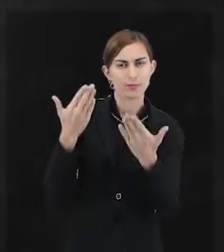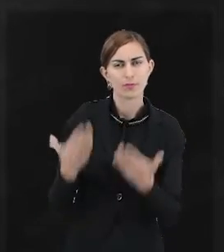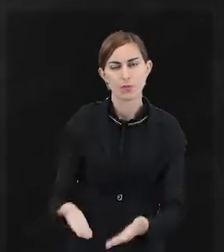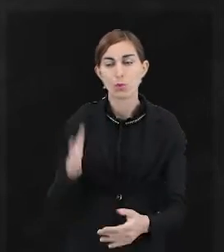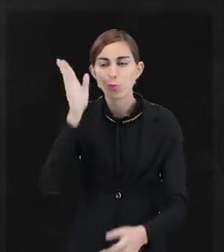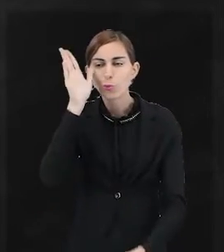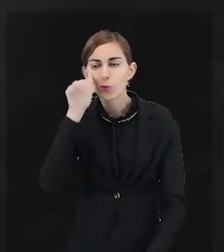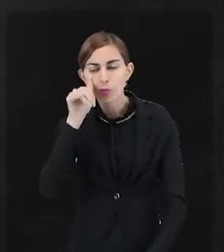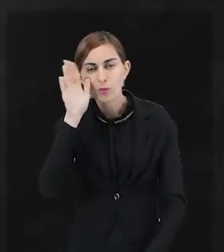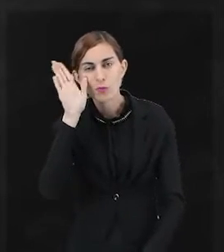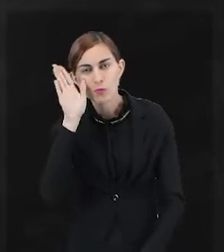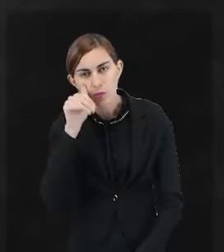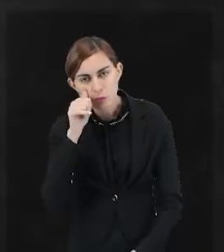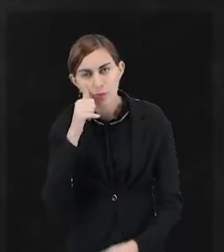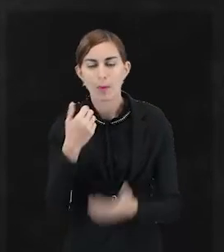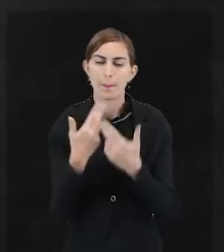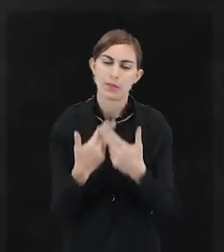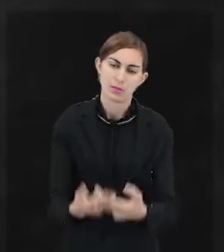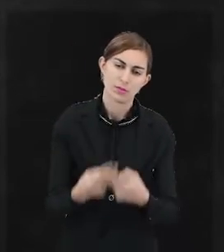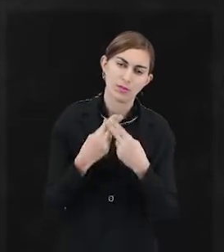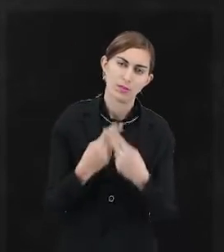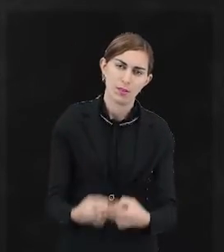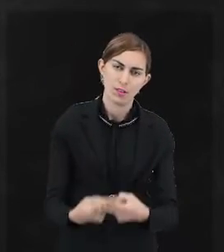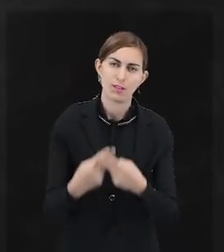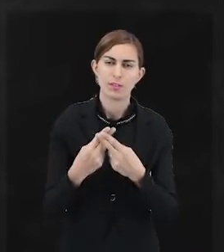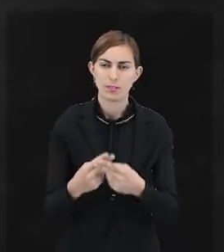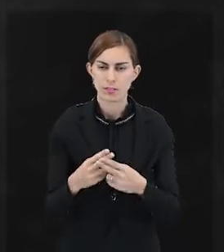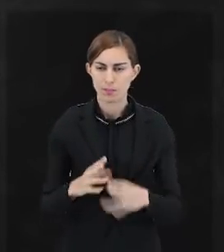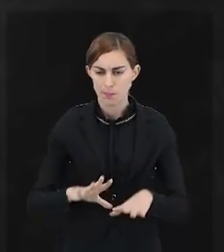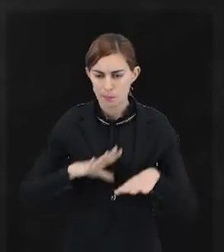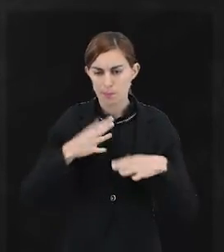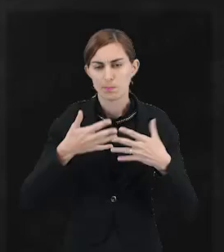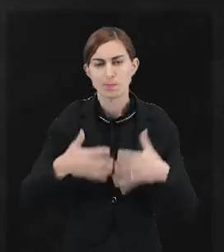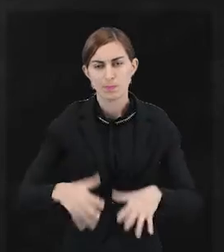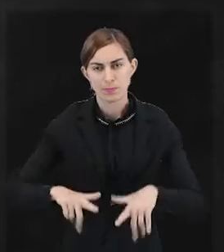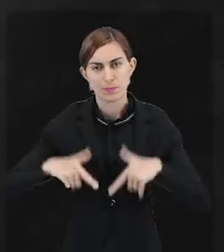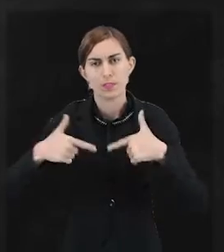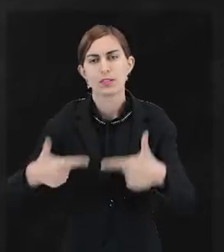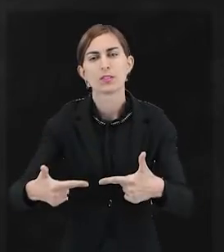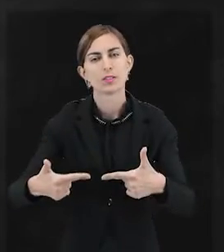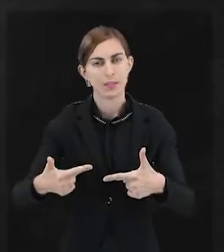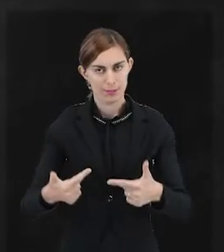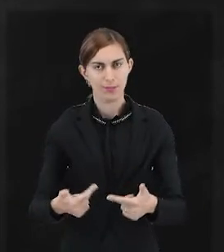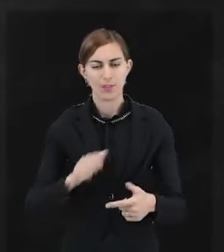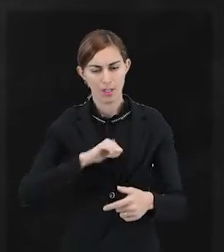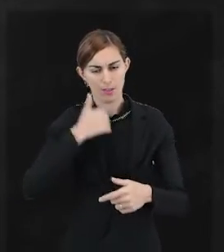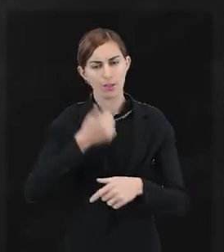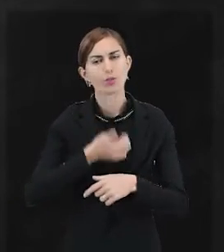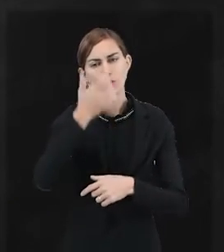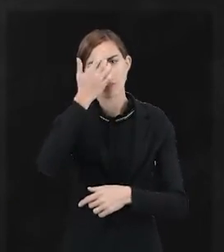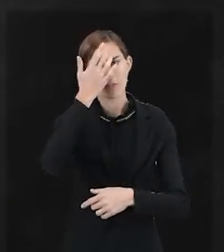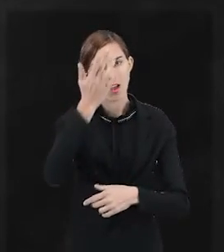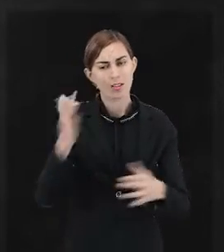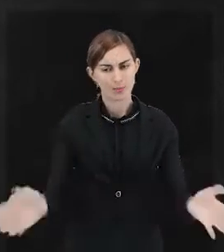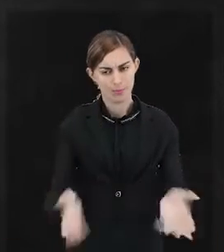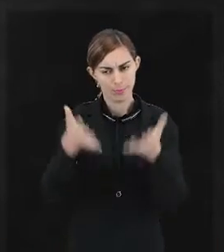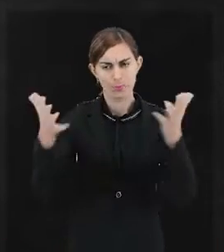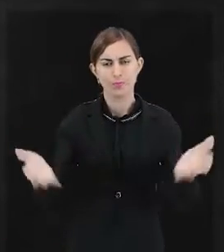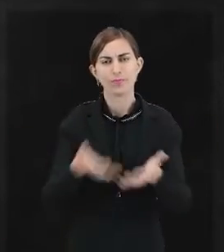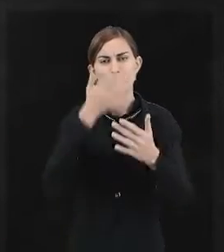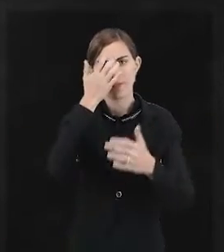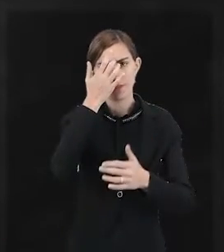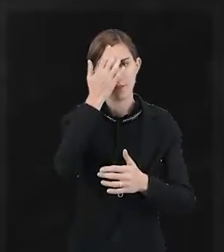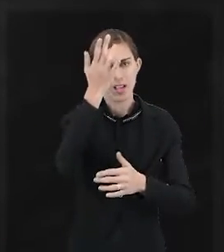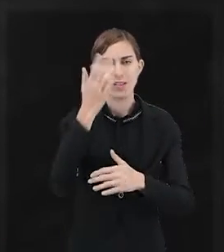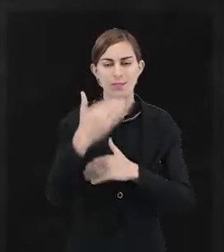flexibilidade, uma curiosidade, a paciência e a iniciativa são atitudes que tendem a facilitar e a promover uma